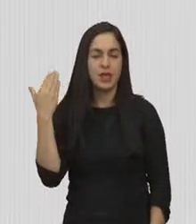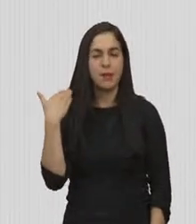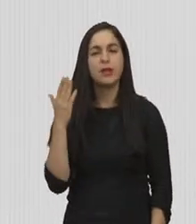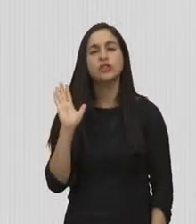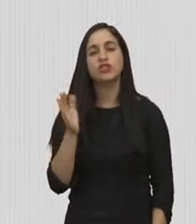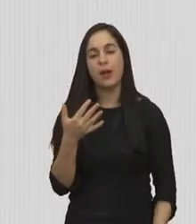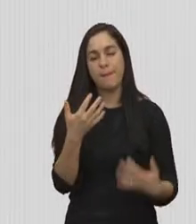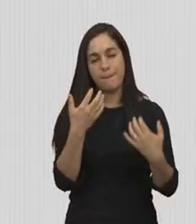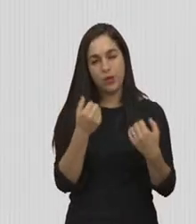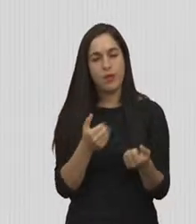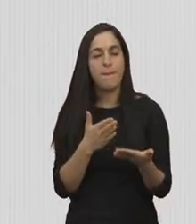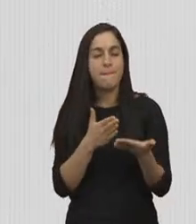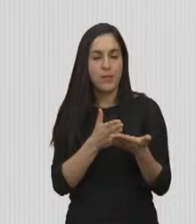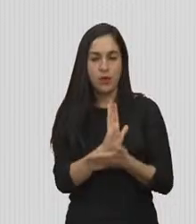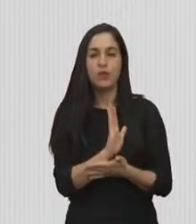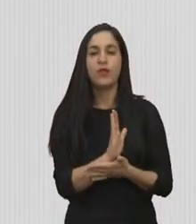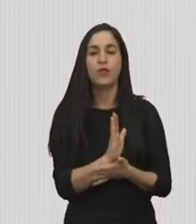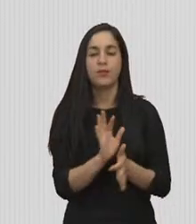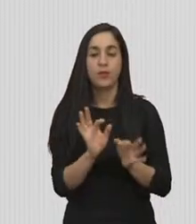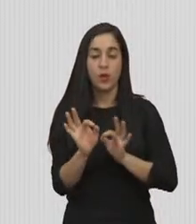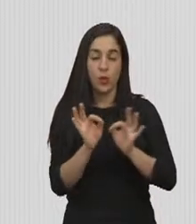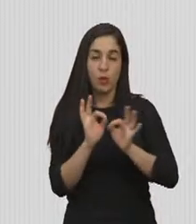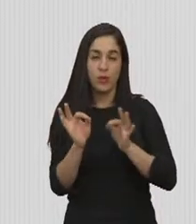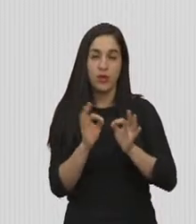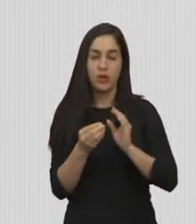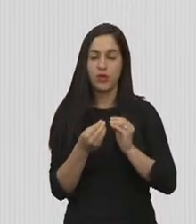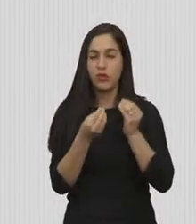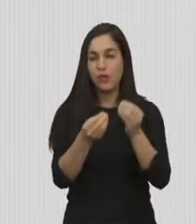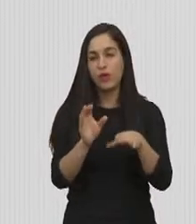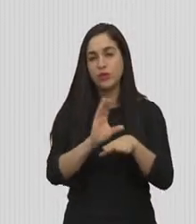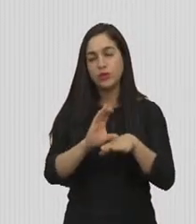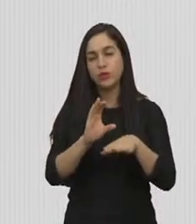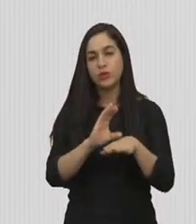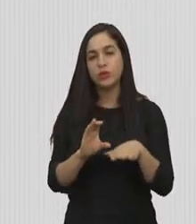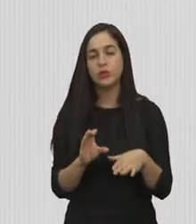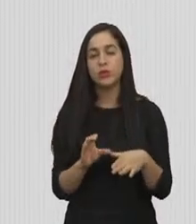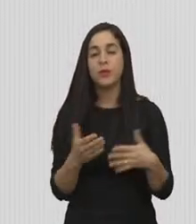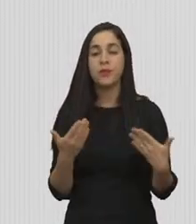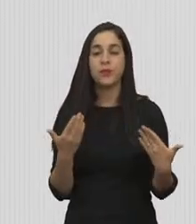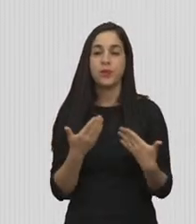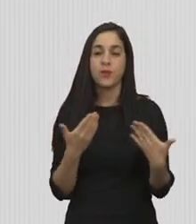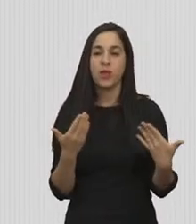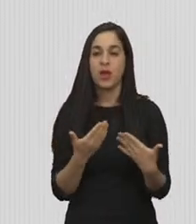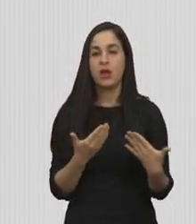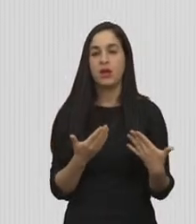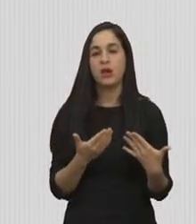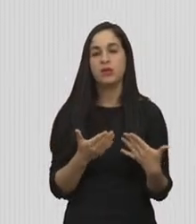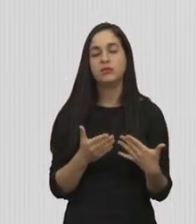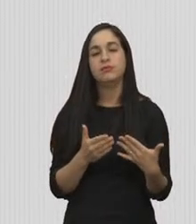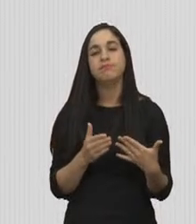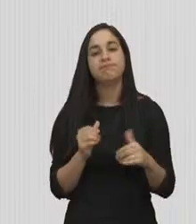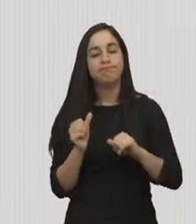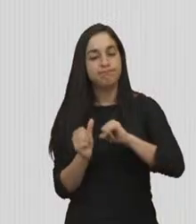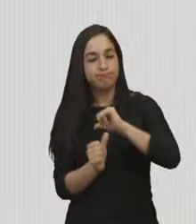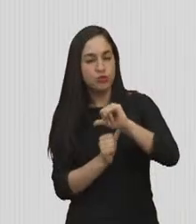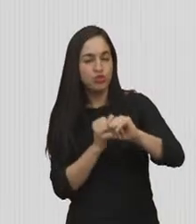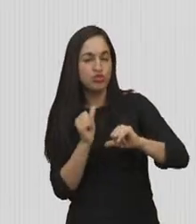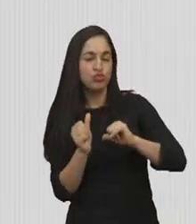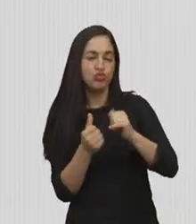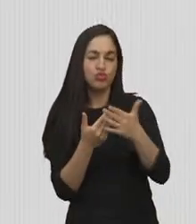plano de ofertas e a gente está ratificando ou modificando